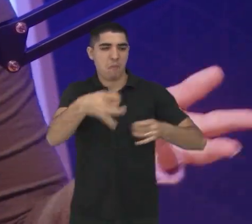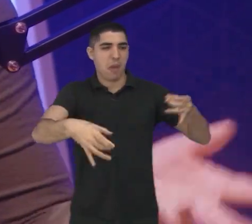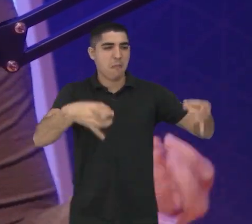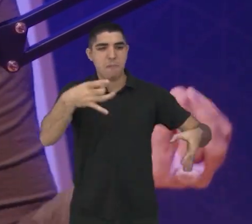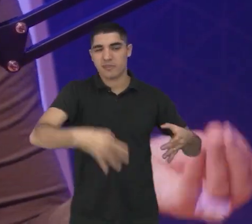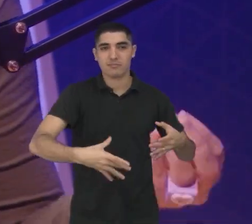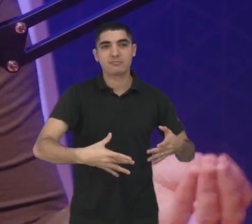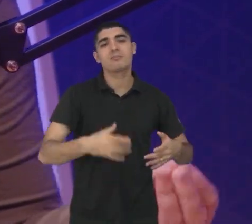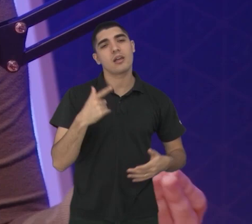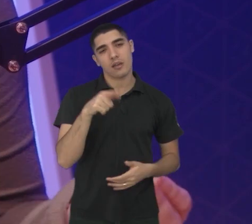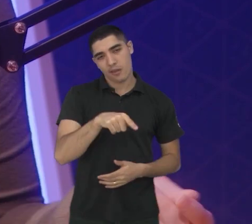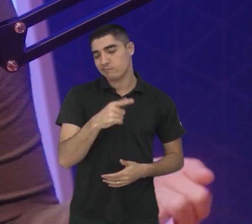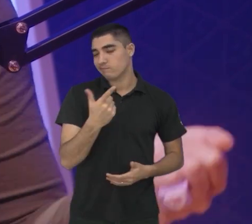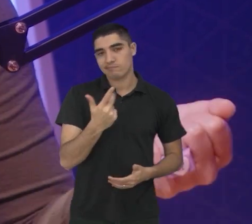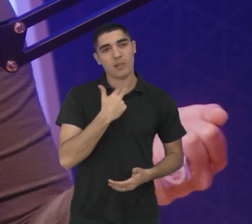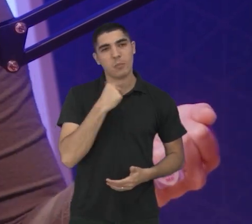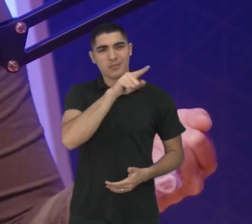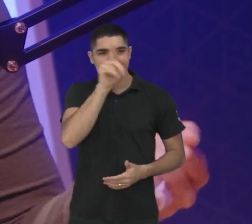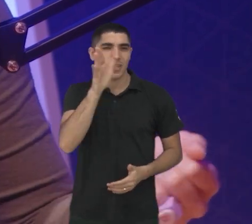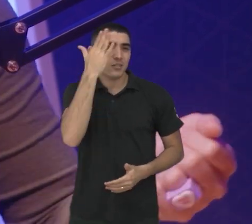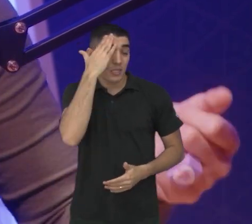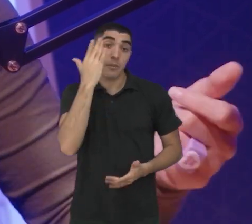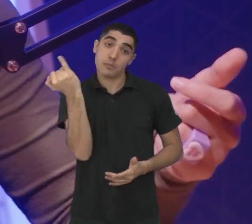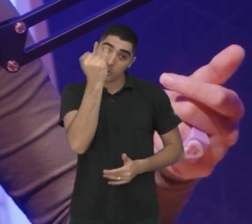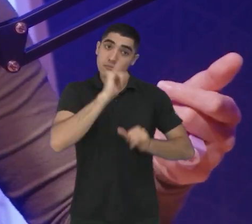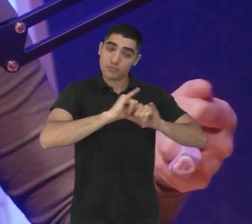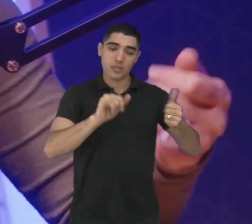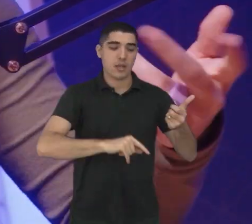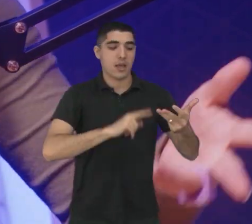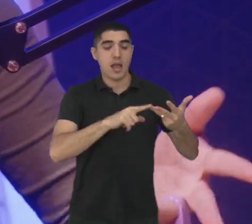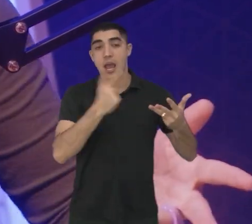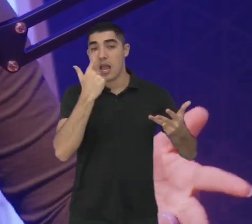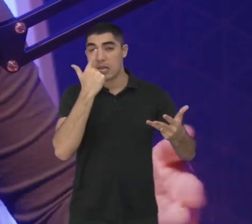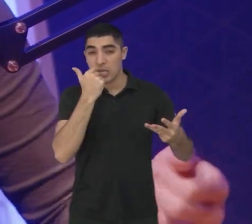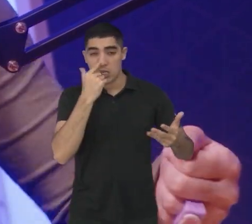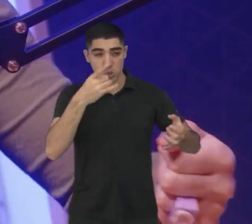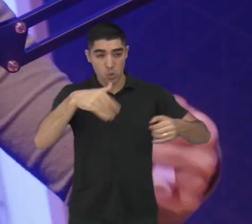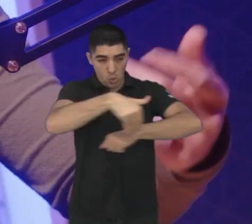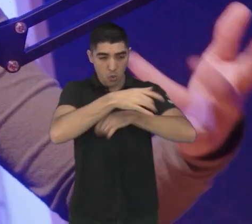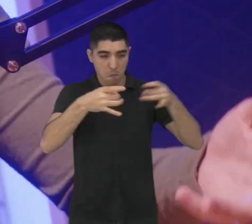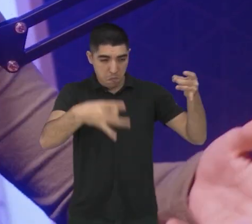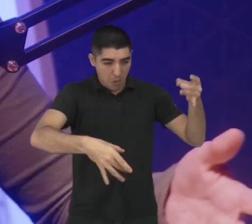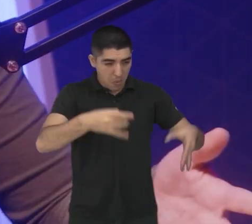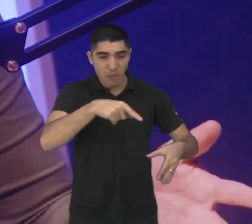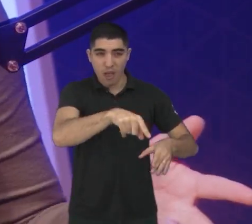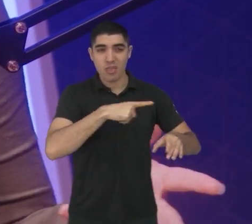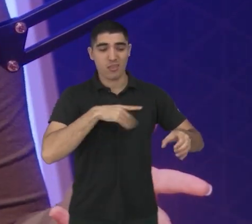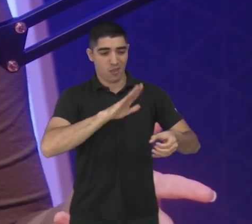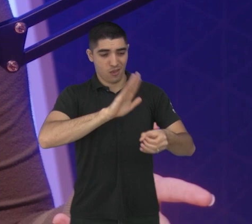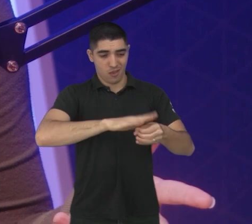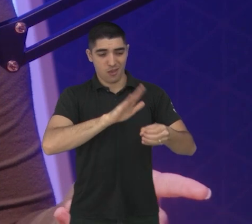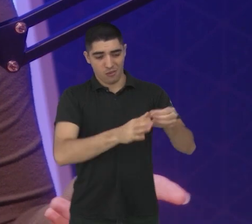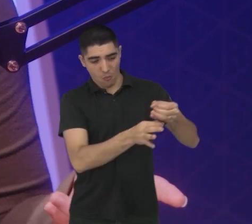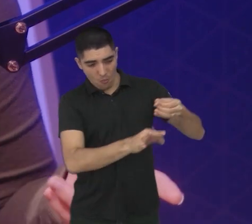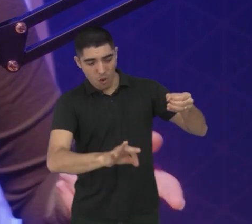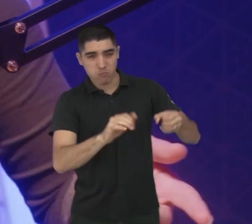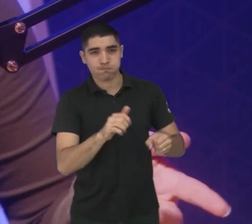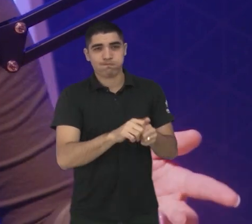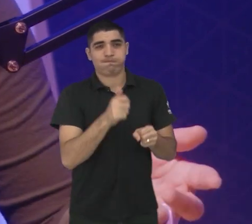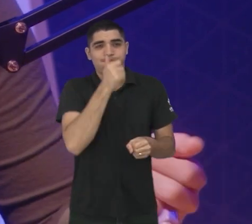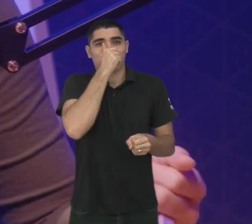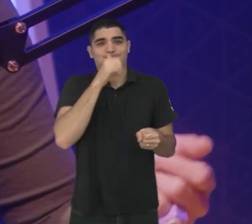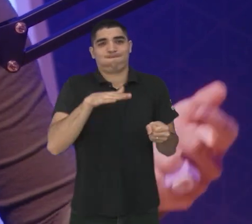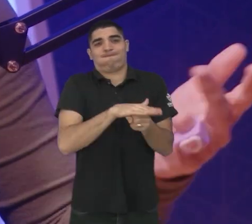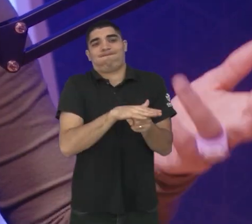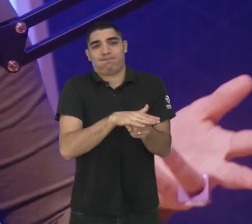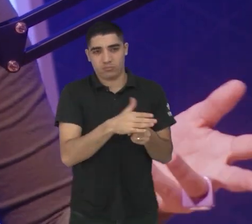sabe, mas que é importante a gente ressaltar. A gente sabe que jogar lixo na rua entope os bueiros, se preocupar também